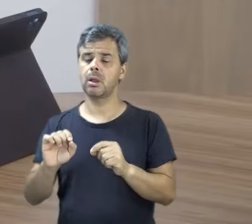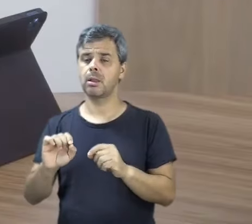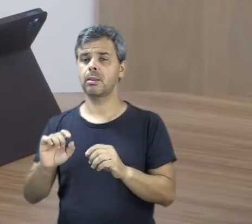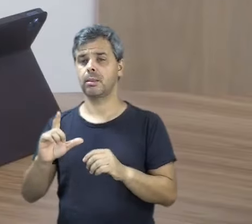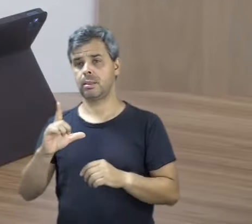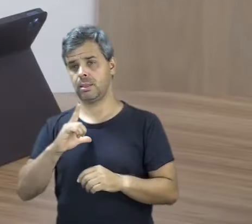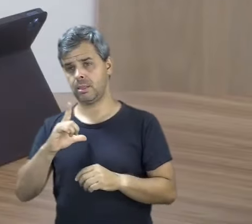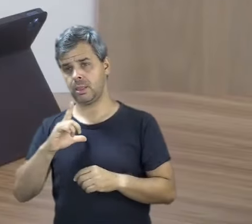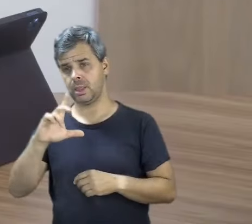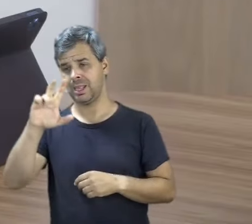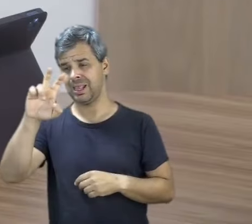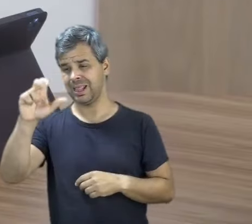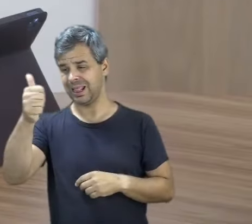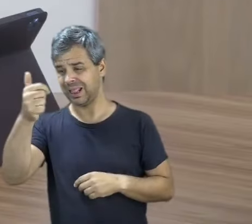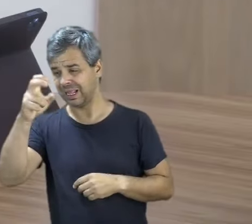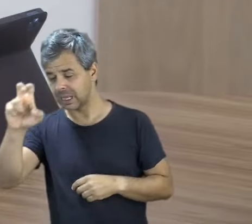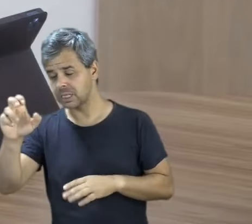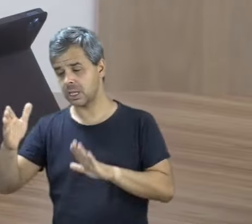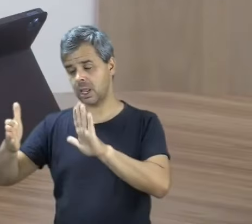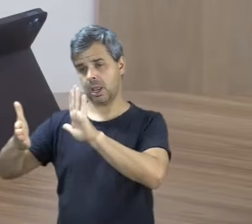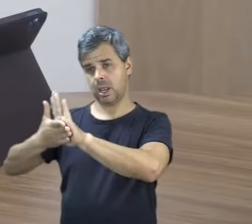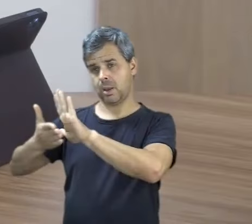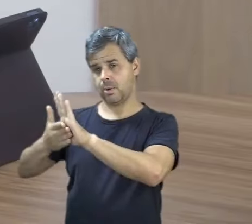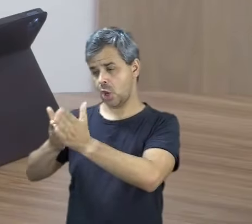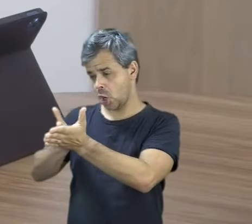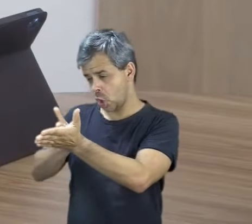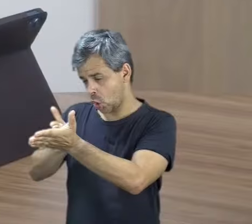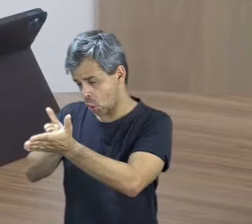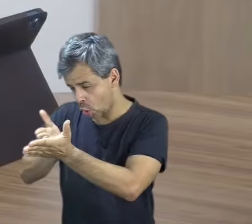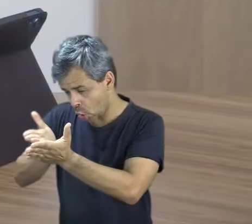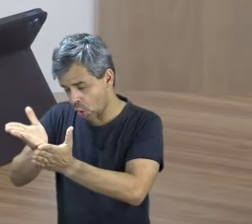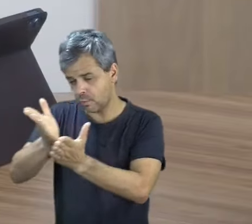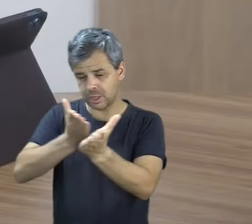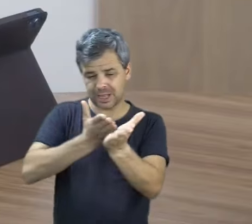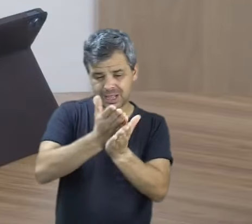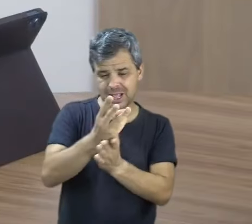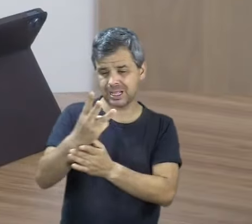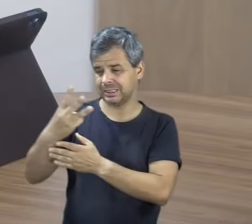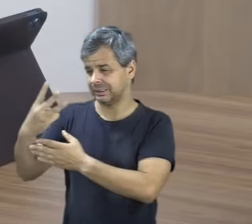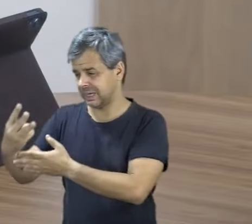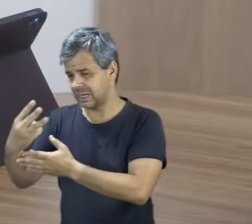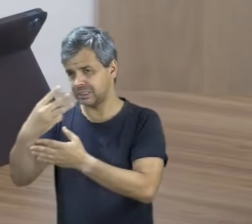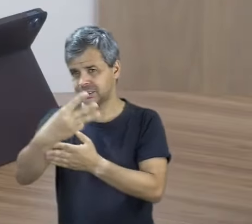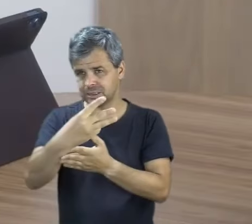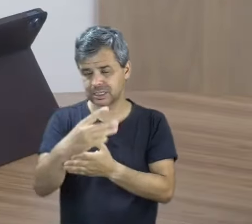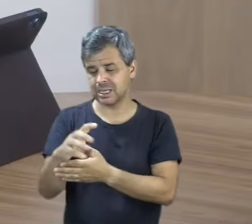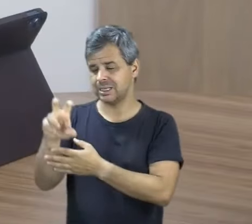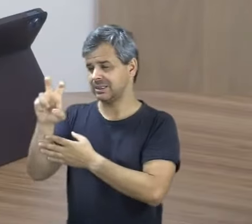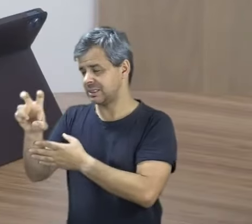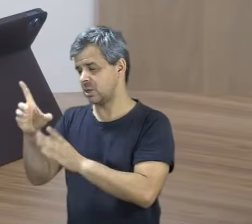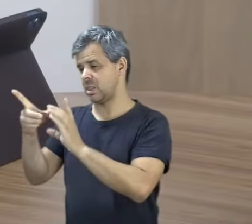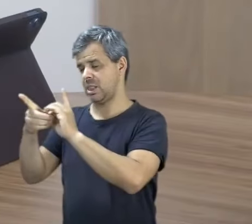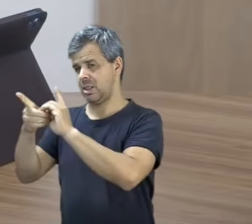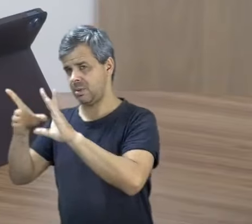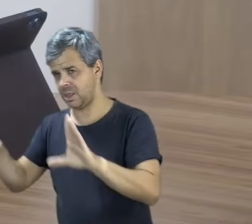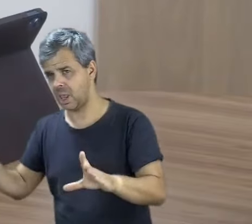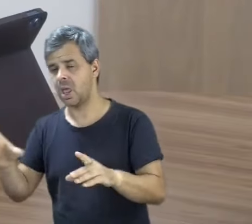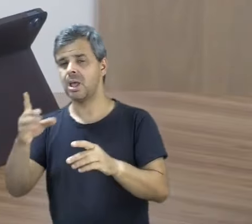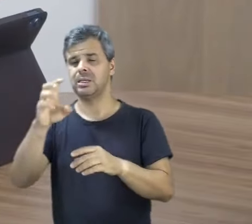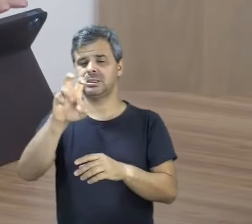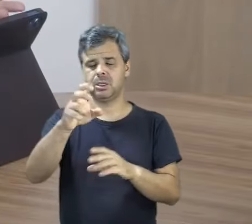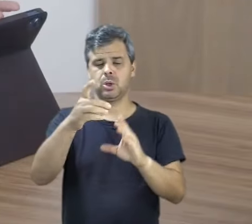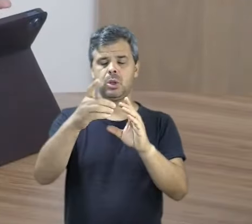encaminhou 15 propostas que foram divididas por 3 eixos, né? Então, 5 de democracia, 5 de